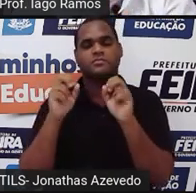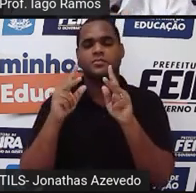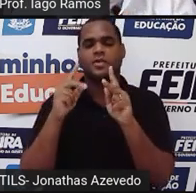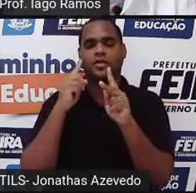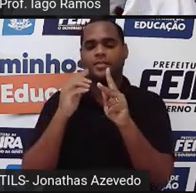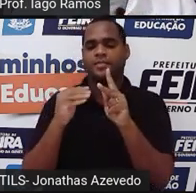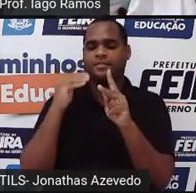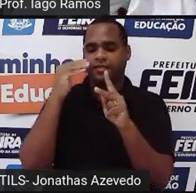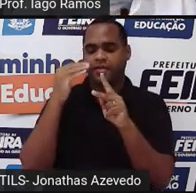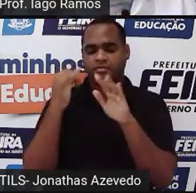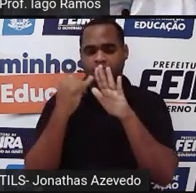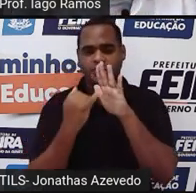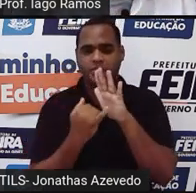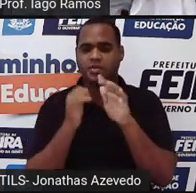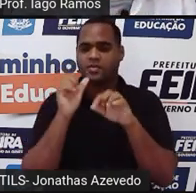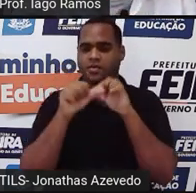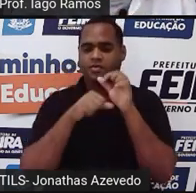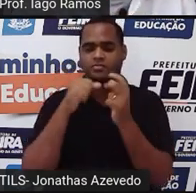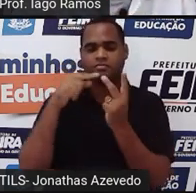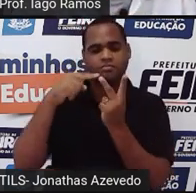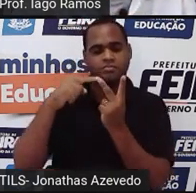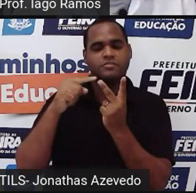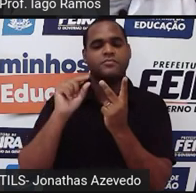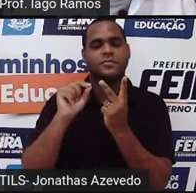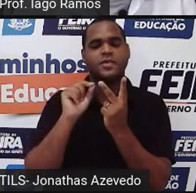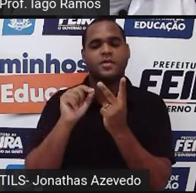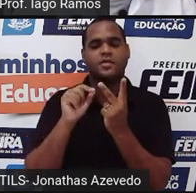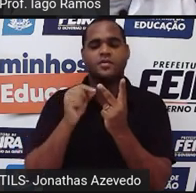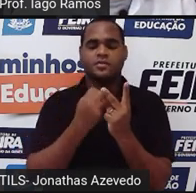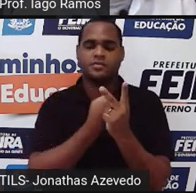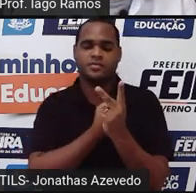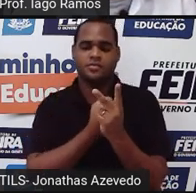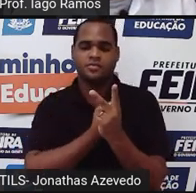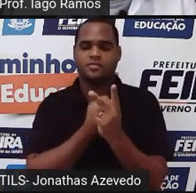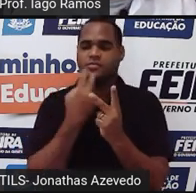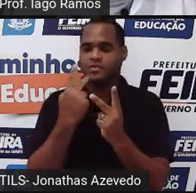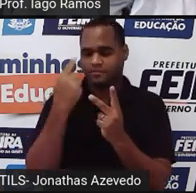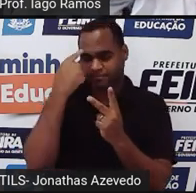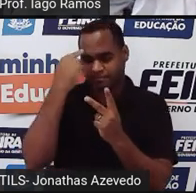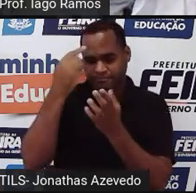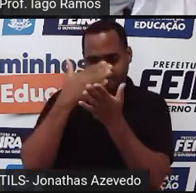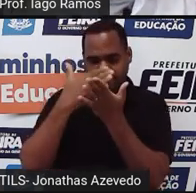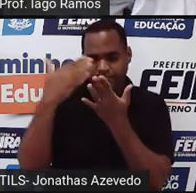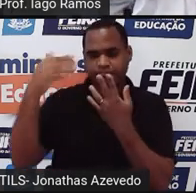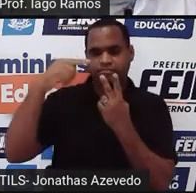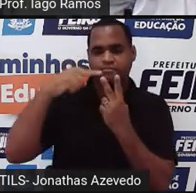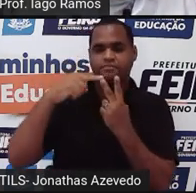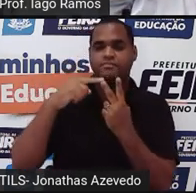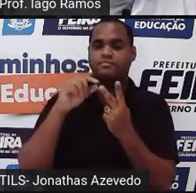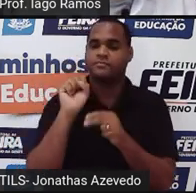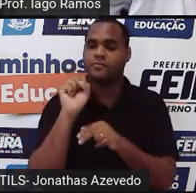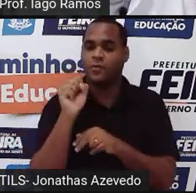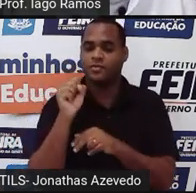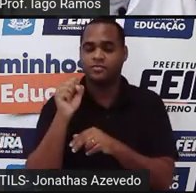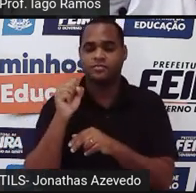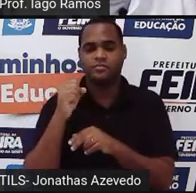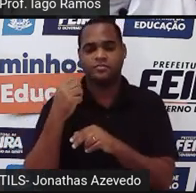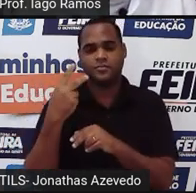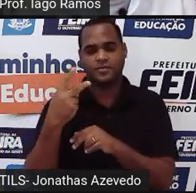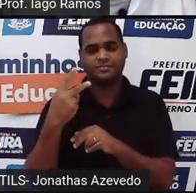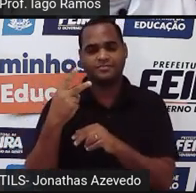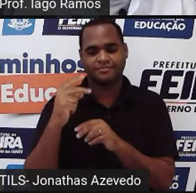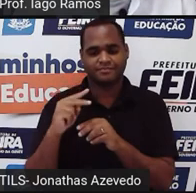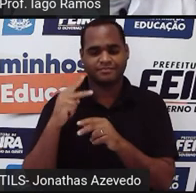índice uma raiz quadrada não precisa colocar o dois ali né como índice da raiz raiz de 8 é dois Okubo